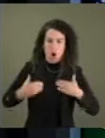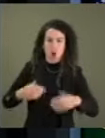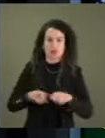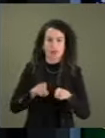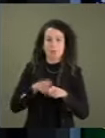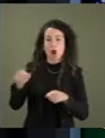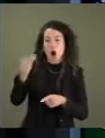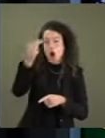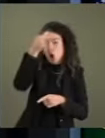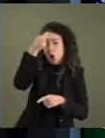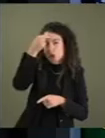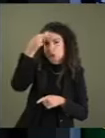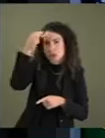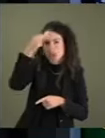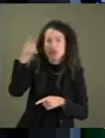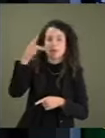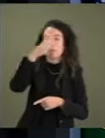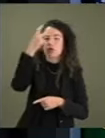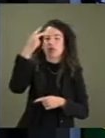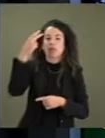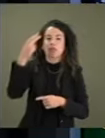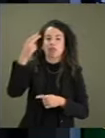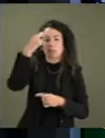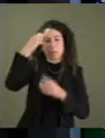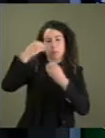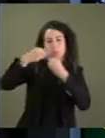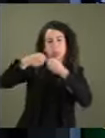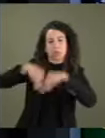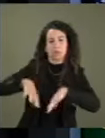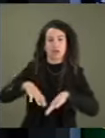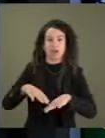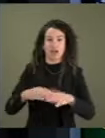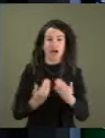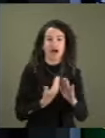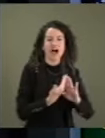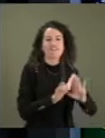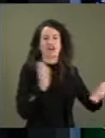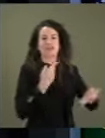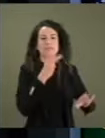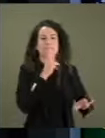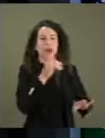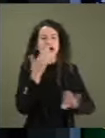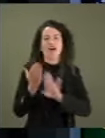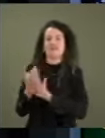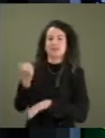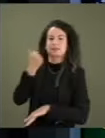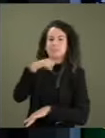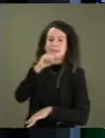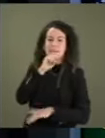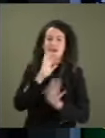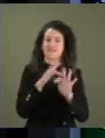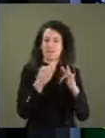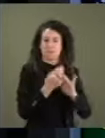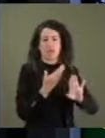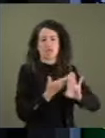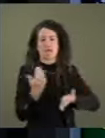também, afasta pai e mãe, afasta a família, devasta, mas afasta a criança